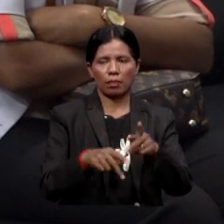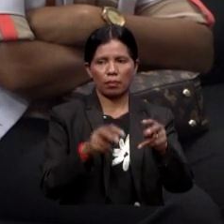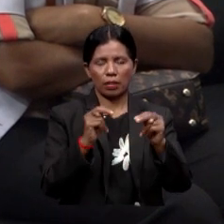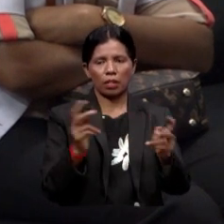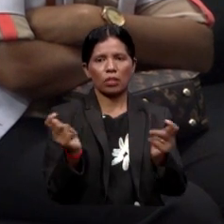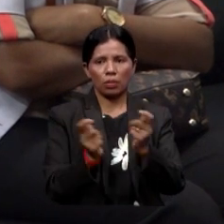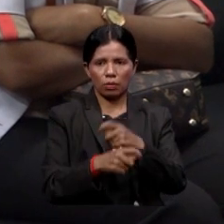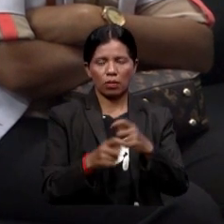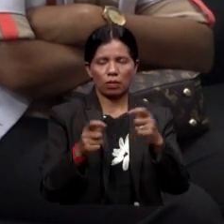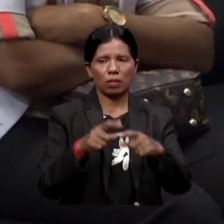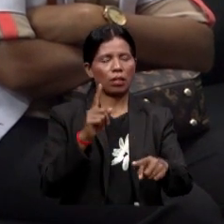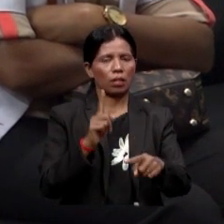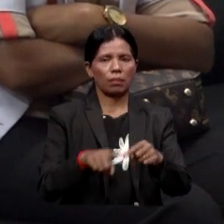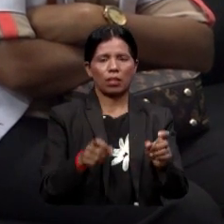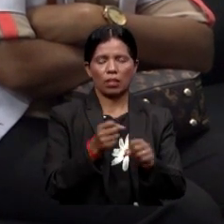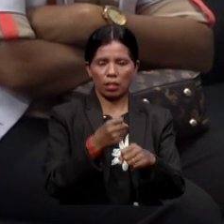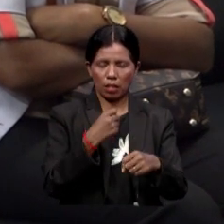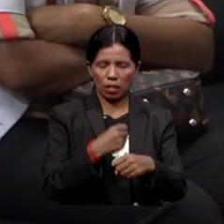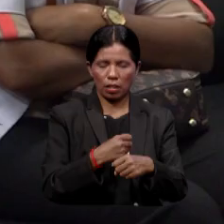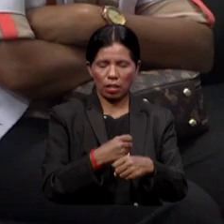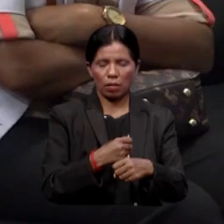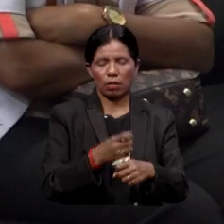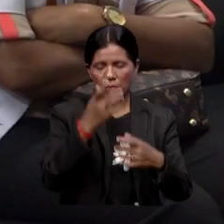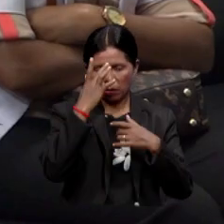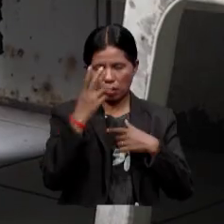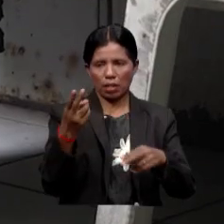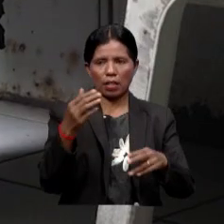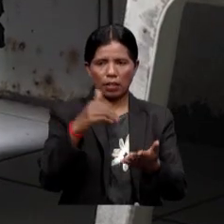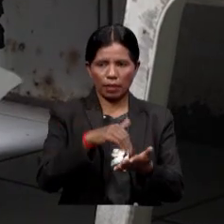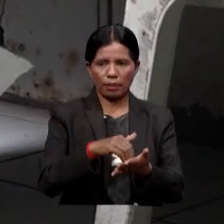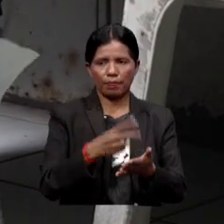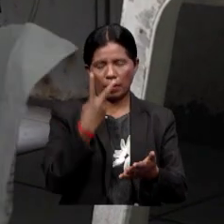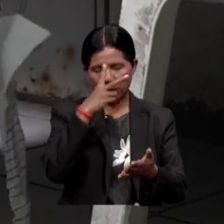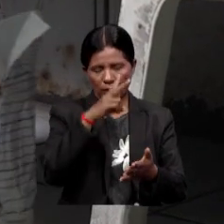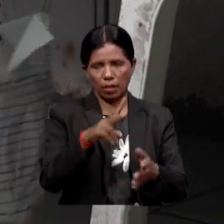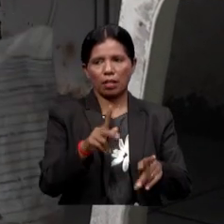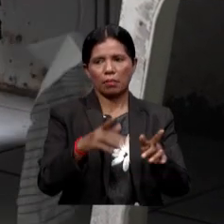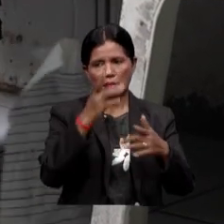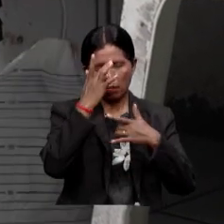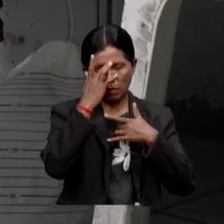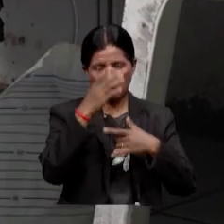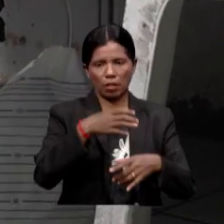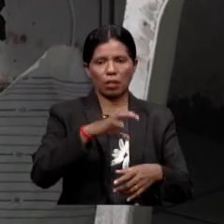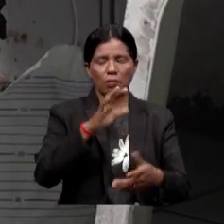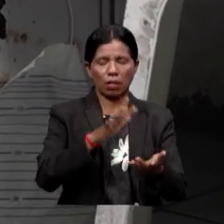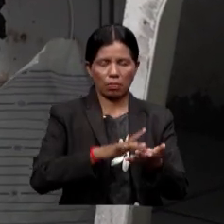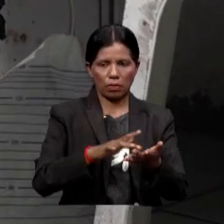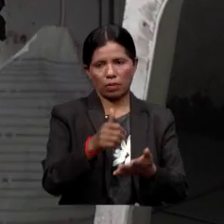troca mangueira, turne la bele infecção. E aproveitamos ida né, ami acompanhamos paciente né, hemo antibiótico